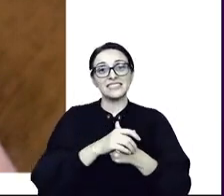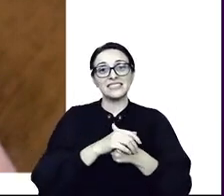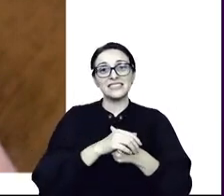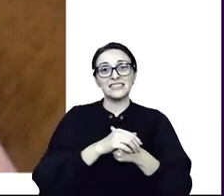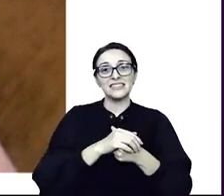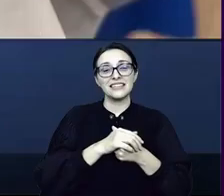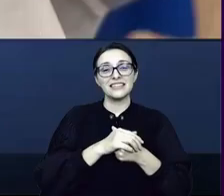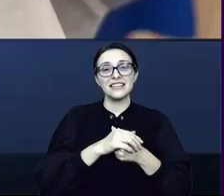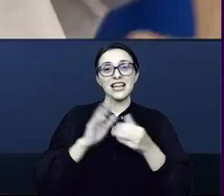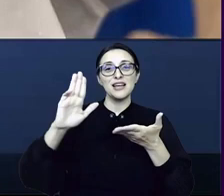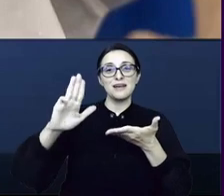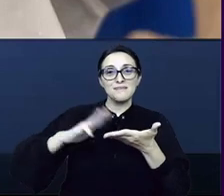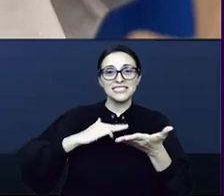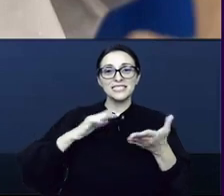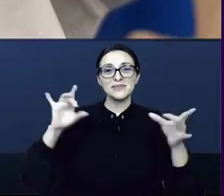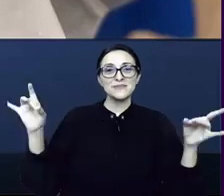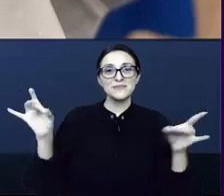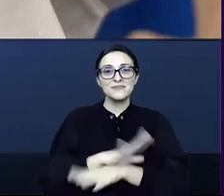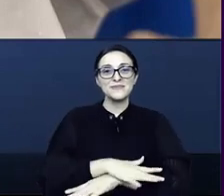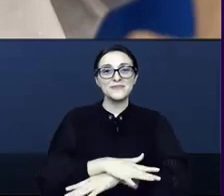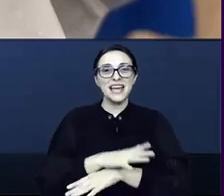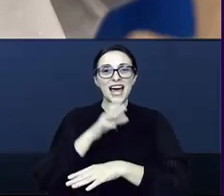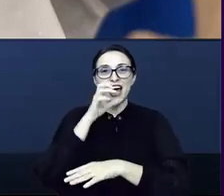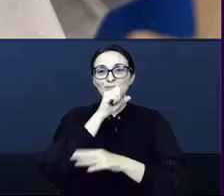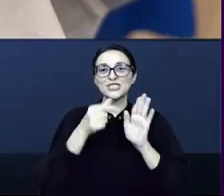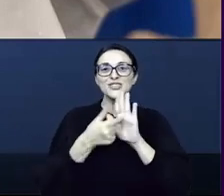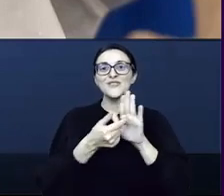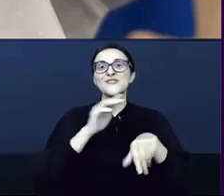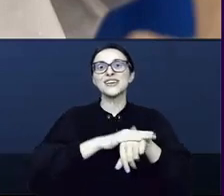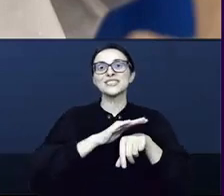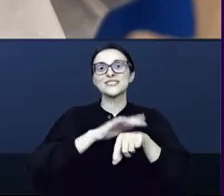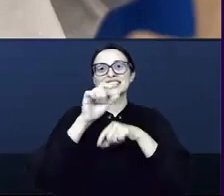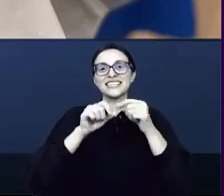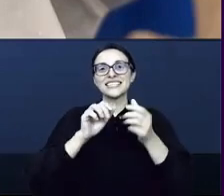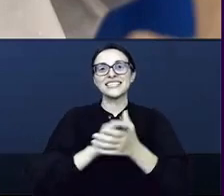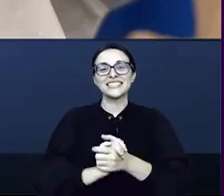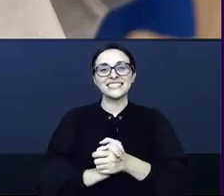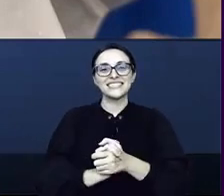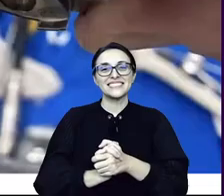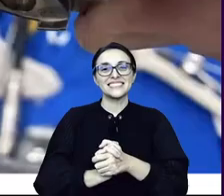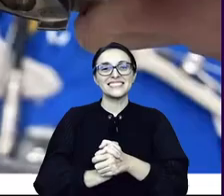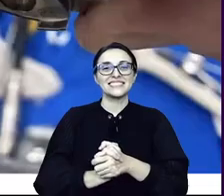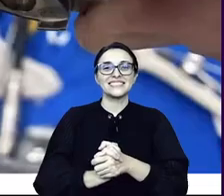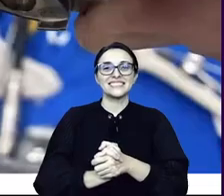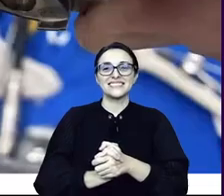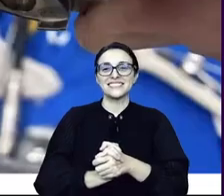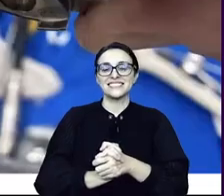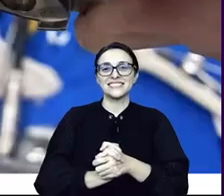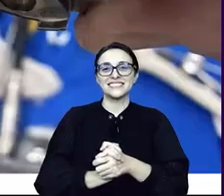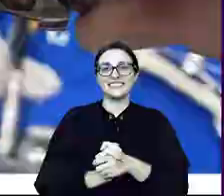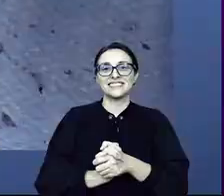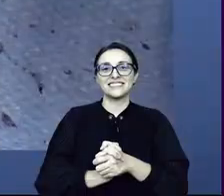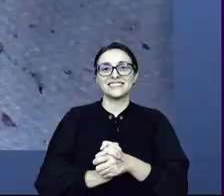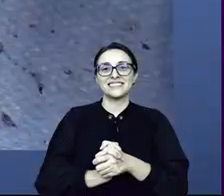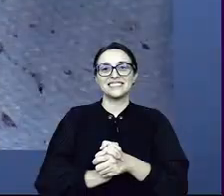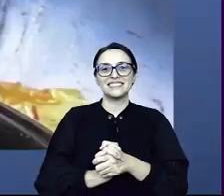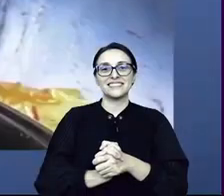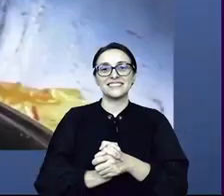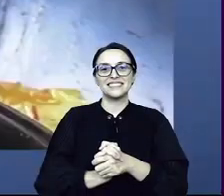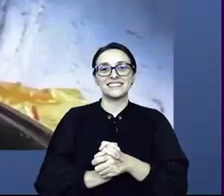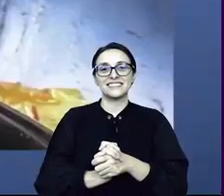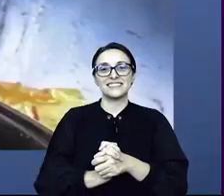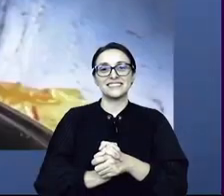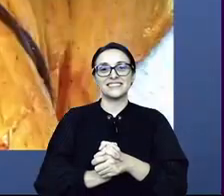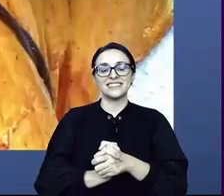mandando mensagem aqui que a gente precisa encerrar. Mostra para a gente rapidinho o que você fez aí. Eu gosto de fazer uma simulação prévia para ter certeza do objetivo que eu vou atingir.